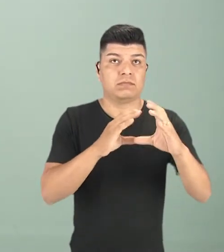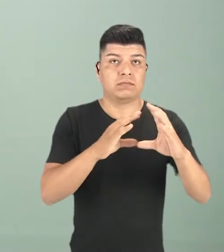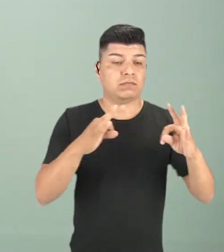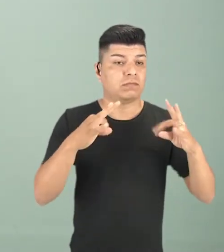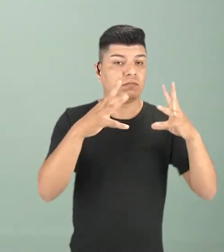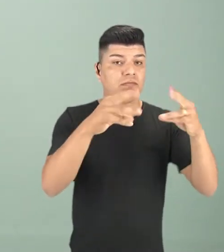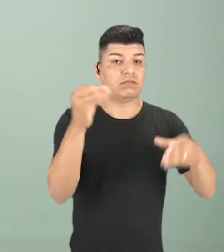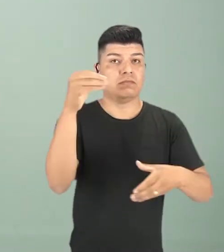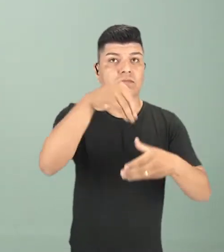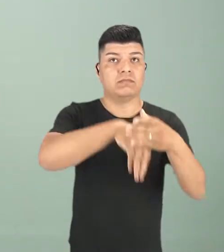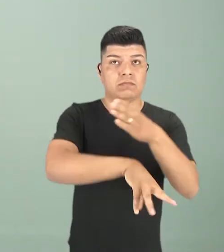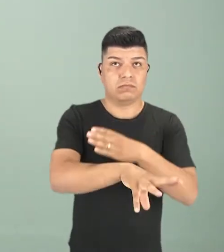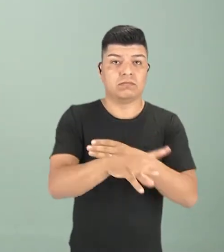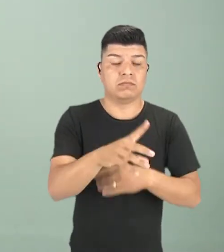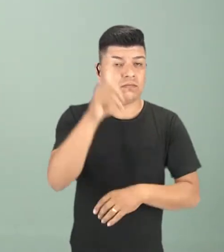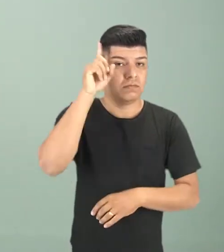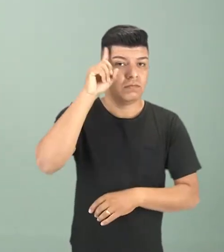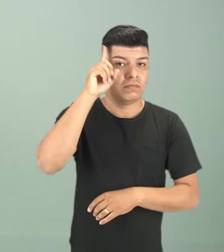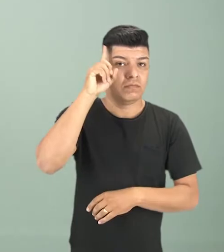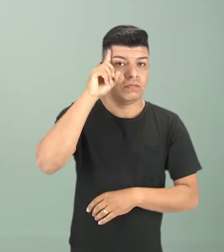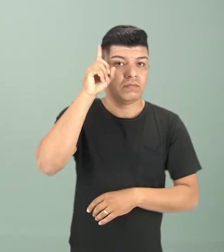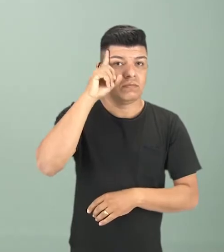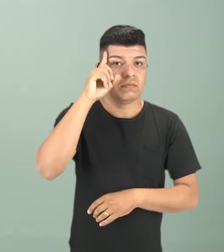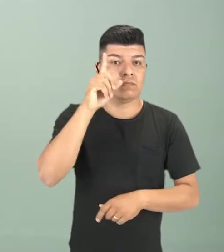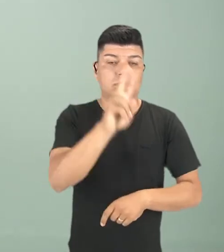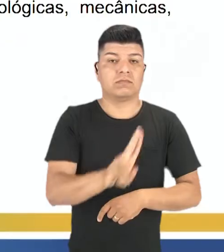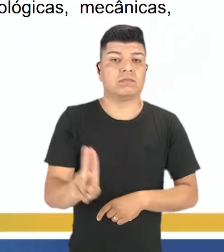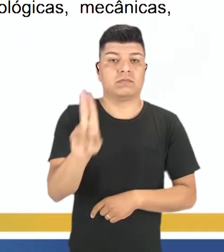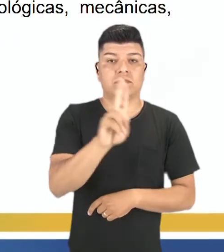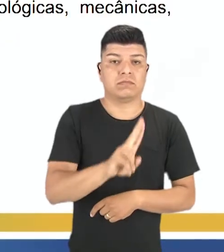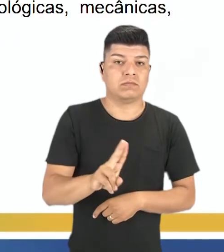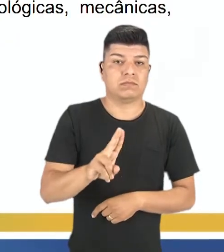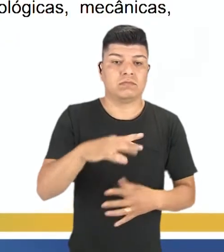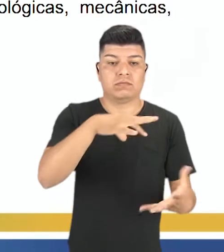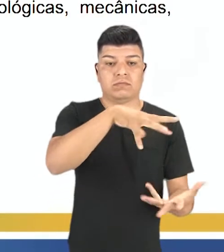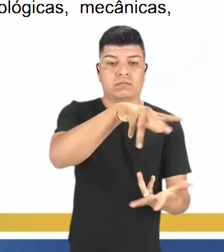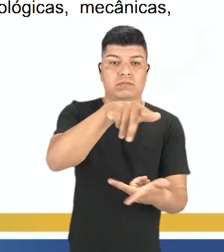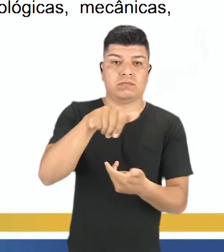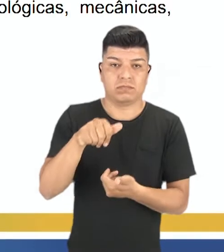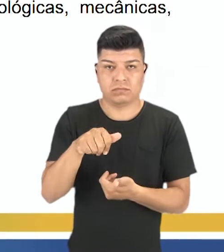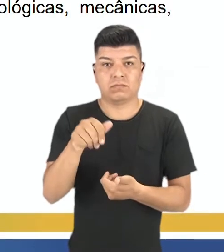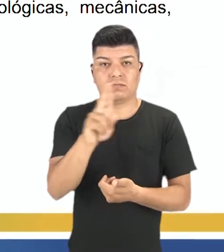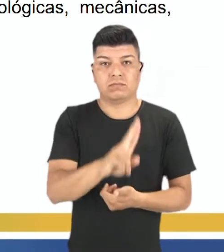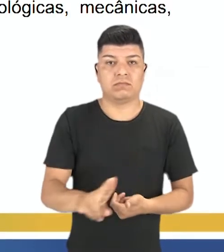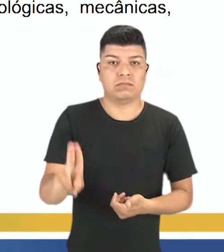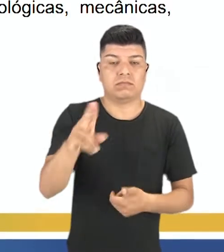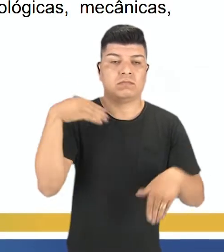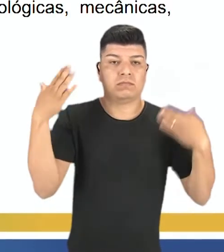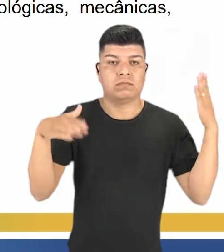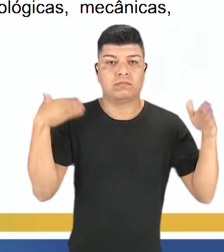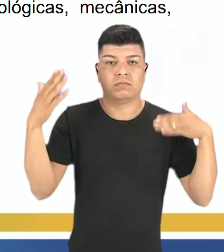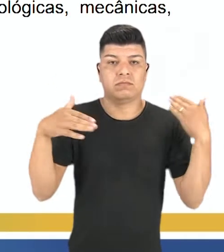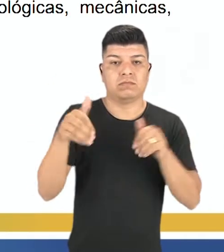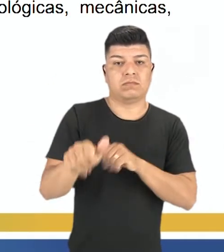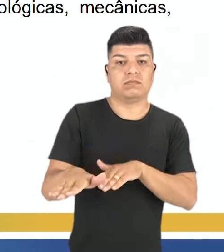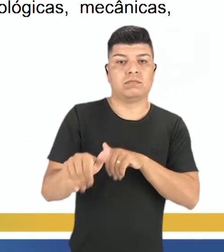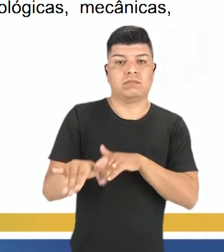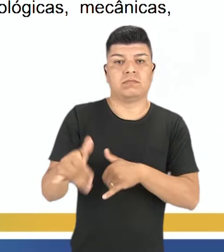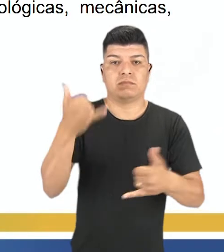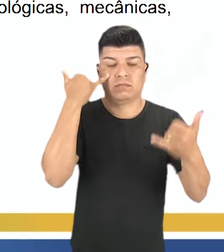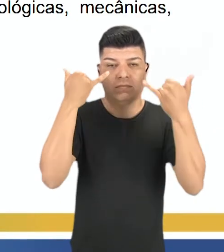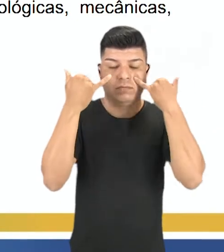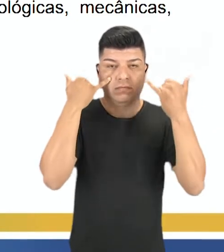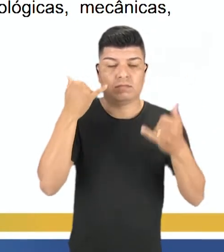totalmente inseridos no nosso dia a dia. Eles são utilizados mundialmente como ferramenta de trabalho, lazer, educação e informação. É